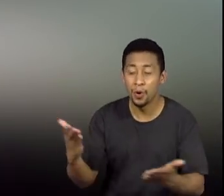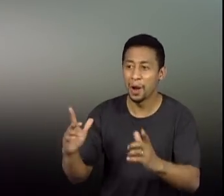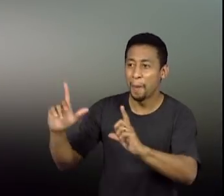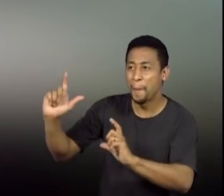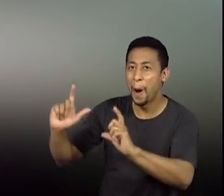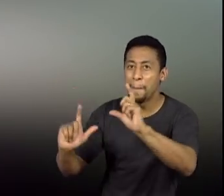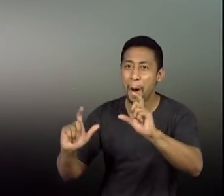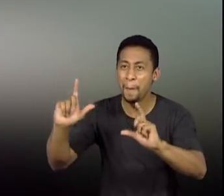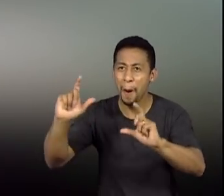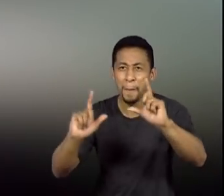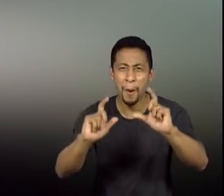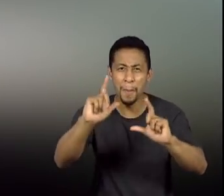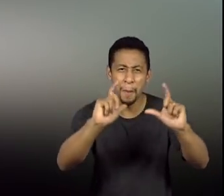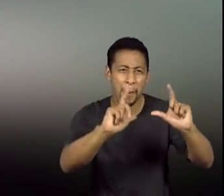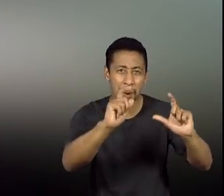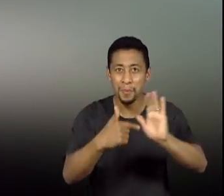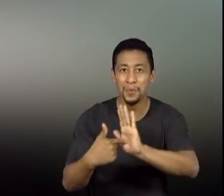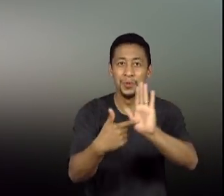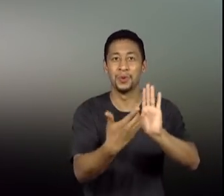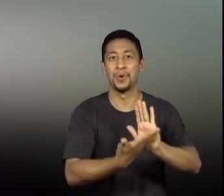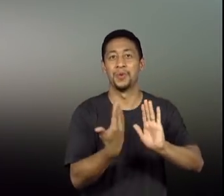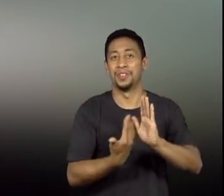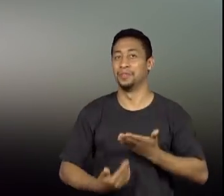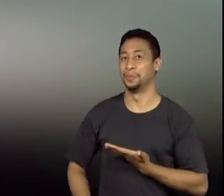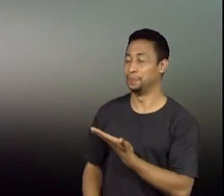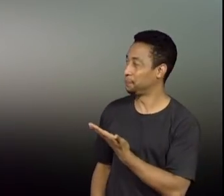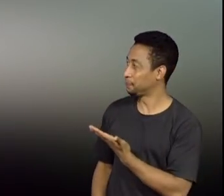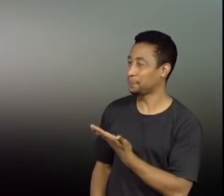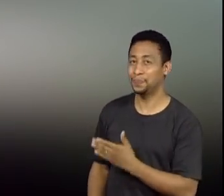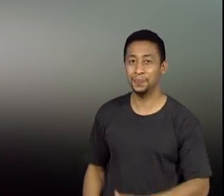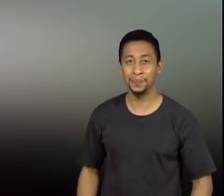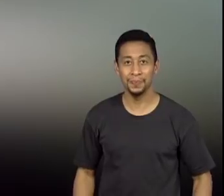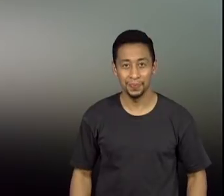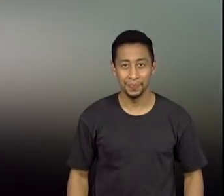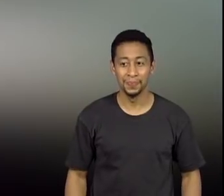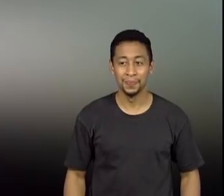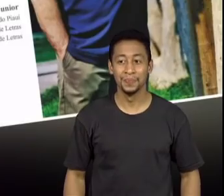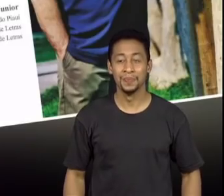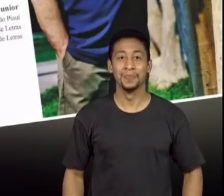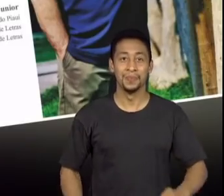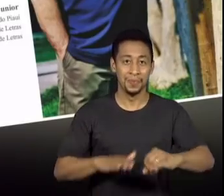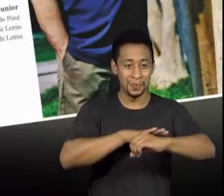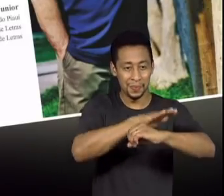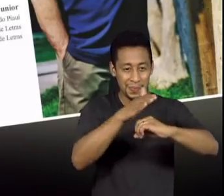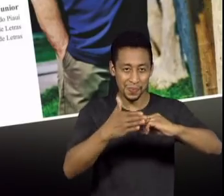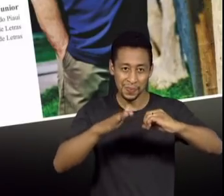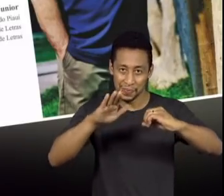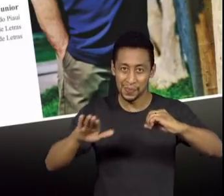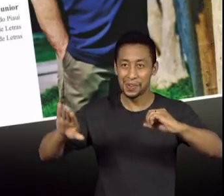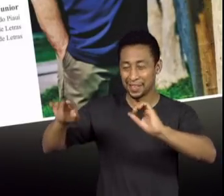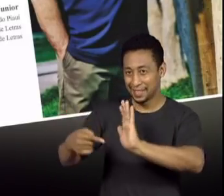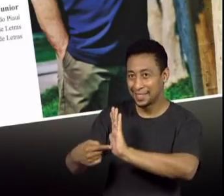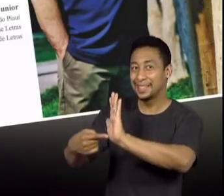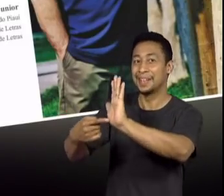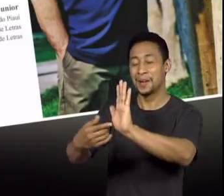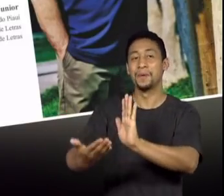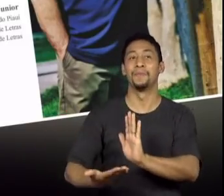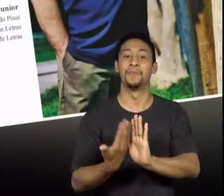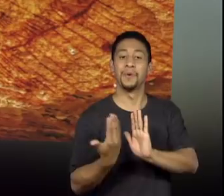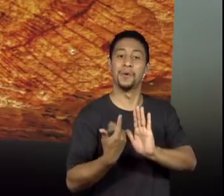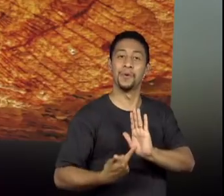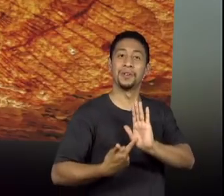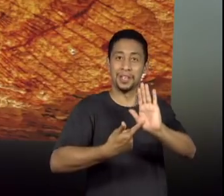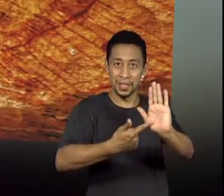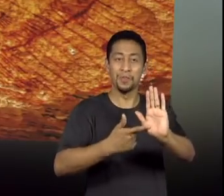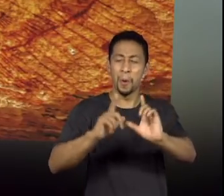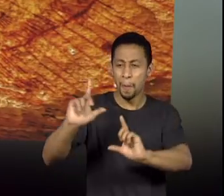do fotógrafo no livro Olhais. Nas expedições que a gente fez para a produção do livro Olhais, a